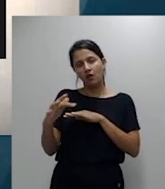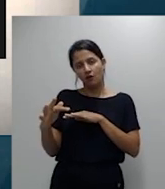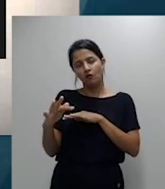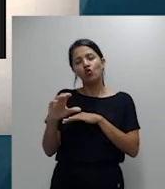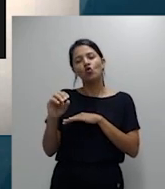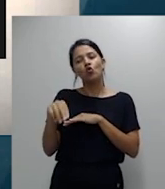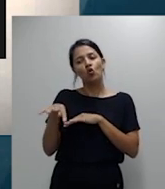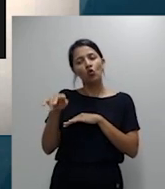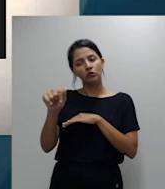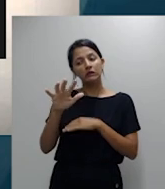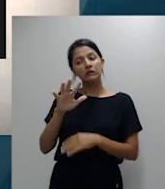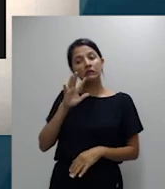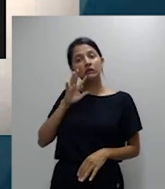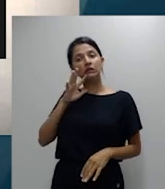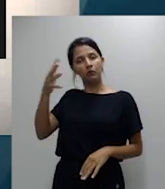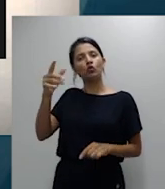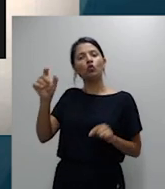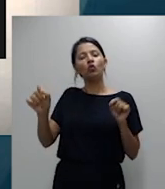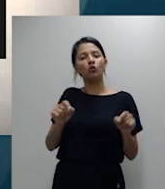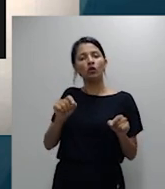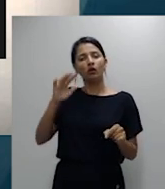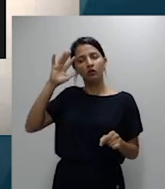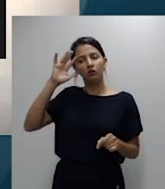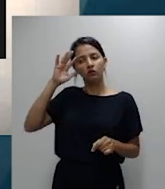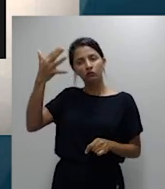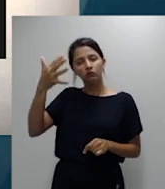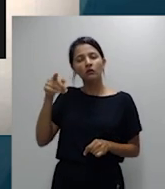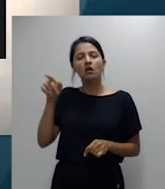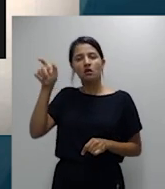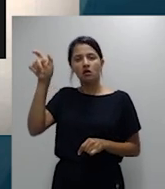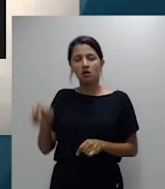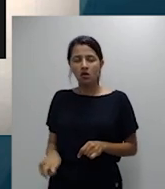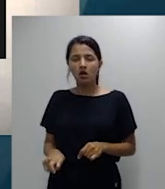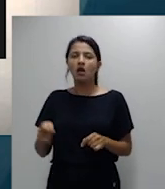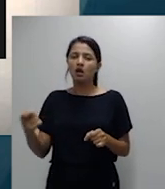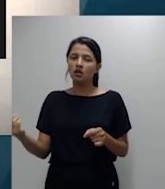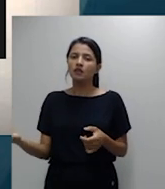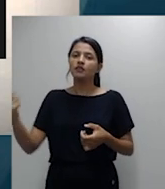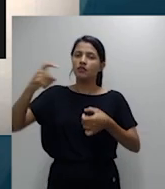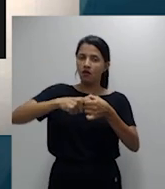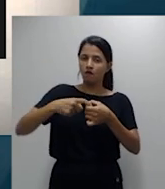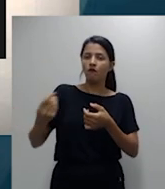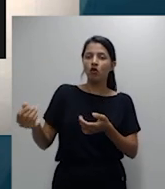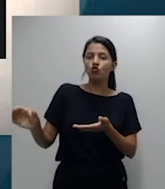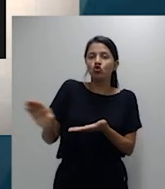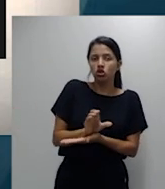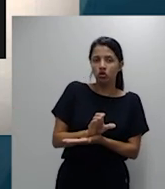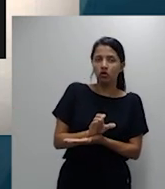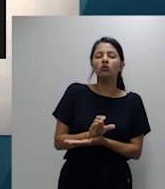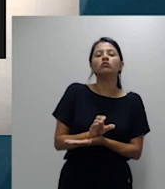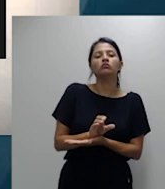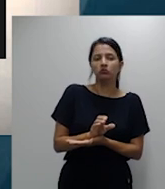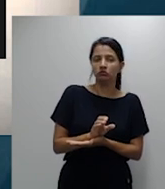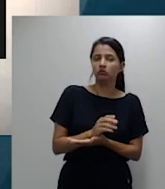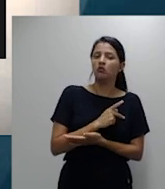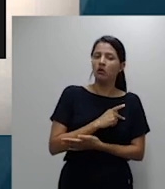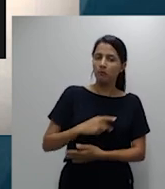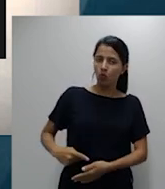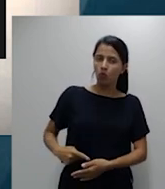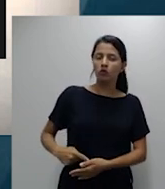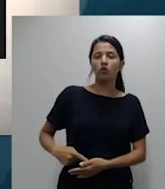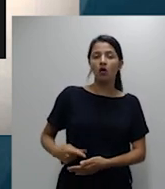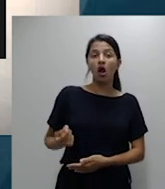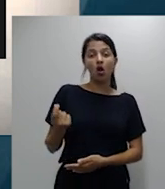determinou a Advance o impetrante restituíram órgãos públicos a quantia